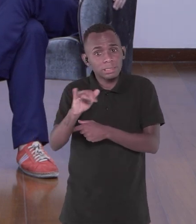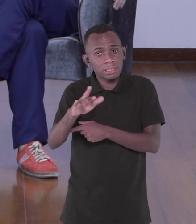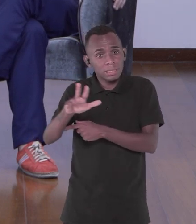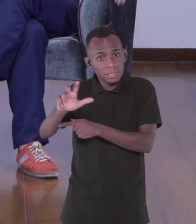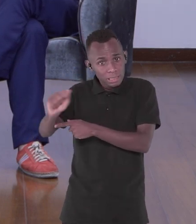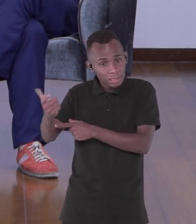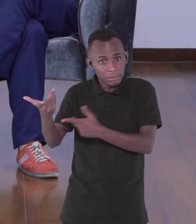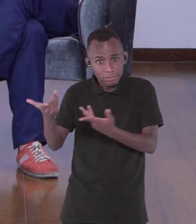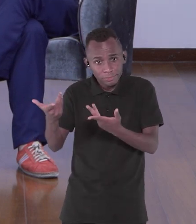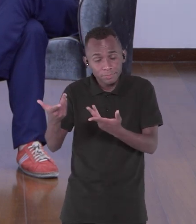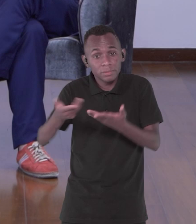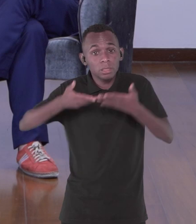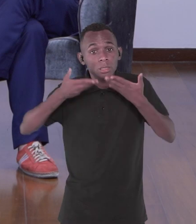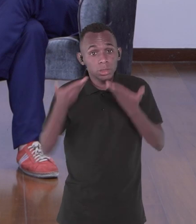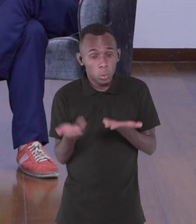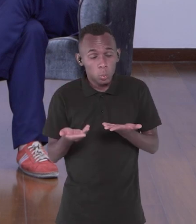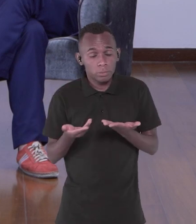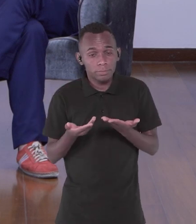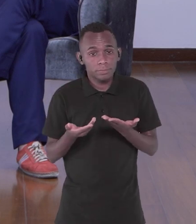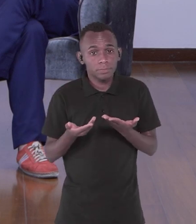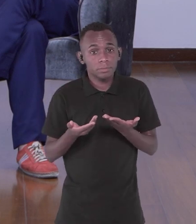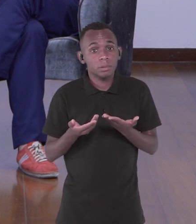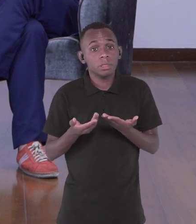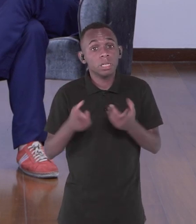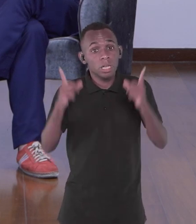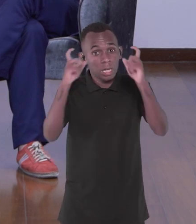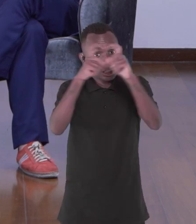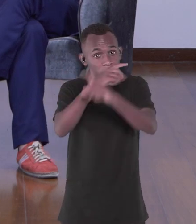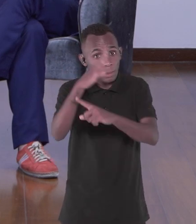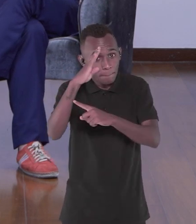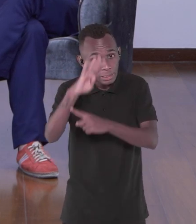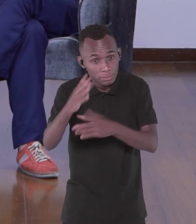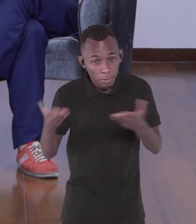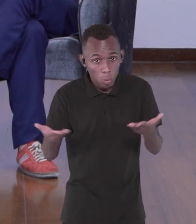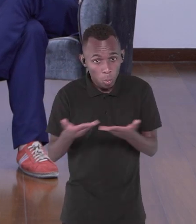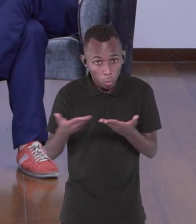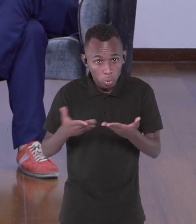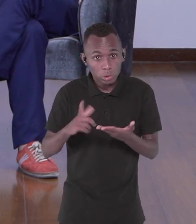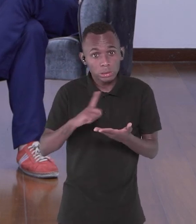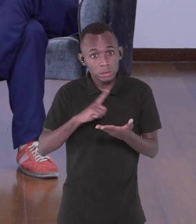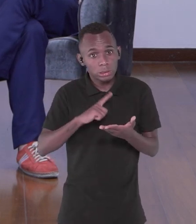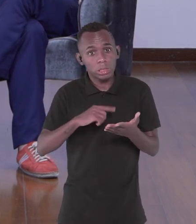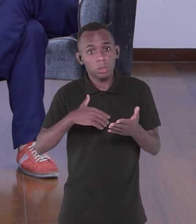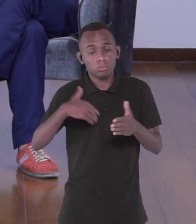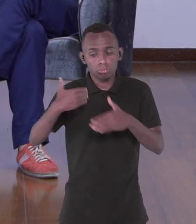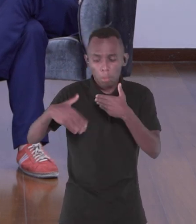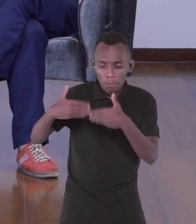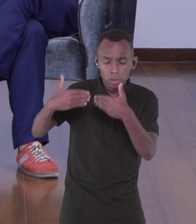Ucrânia? Então, a grande dificuldade hoje de você ter um processo